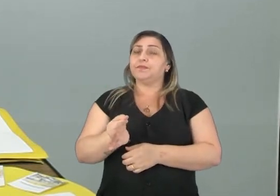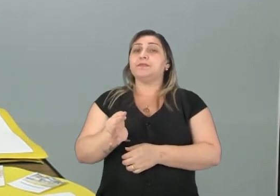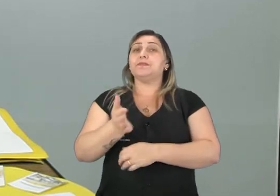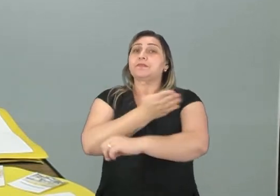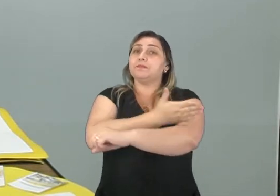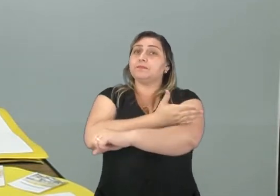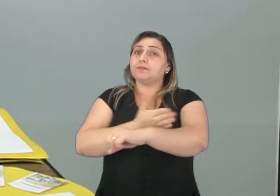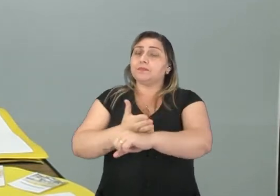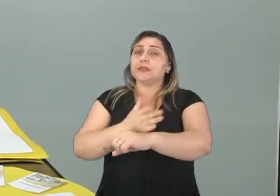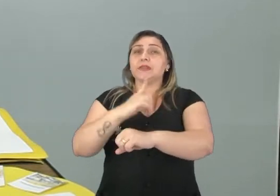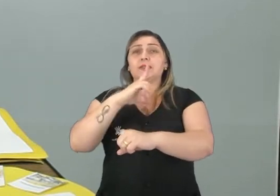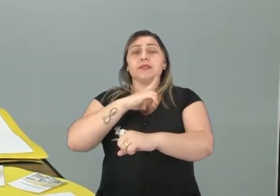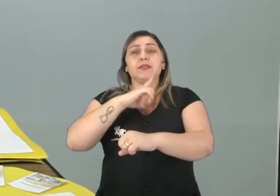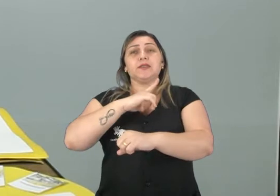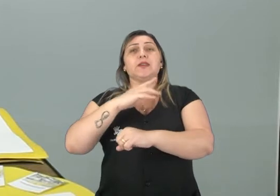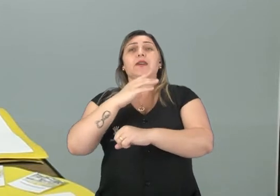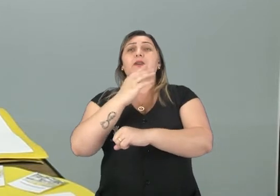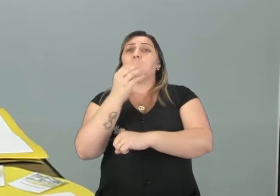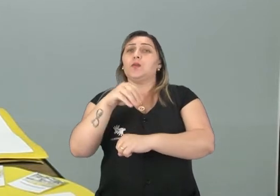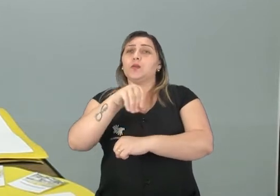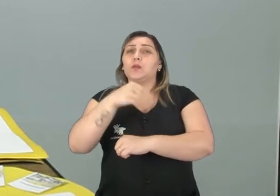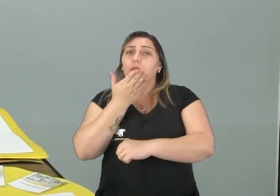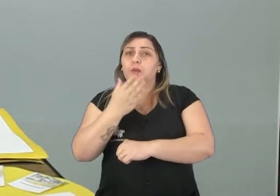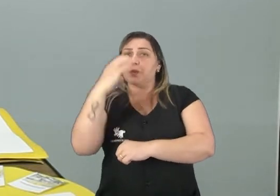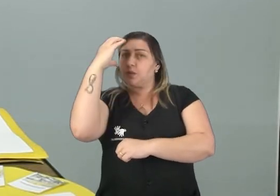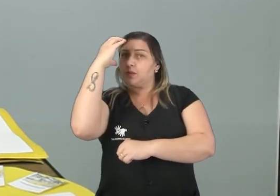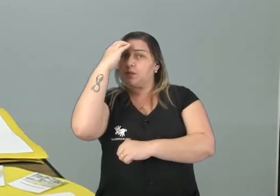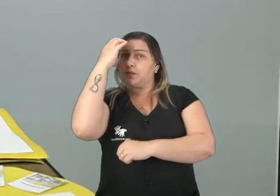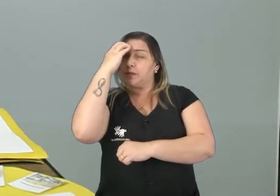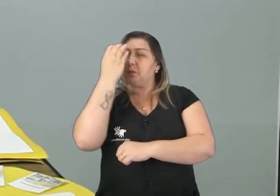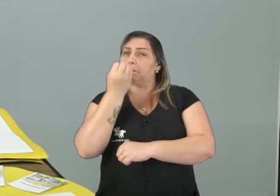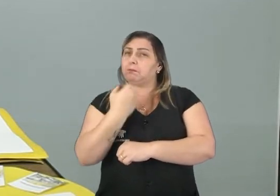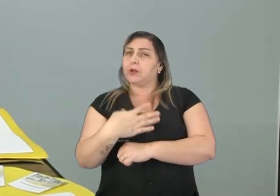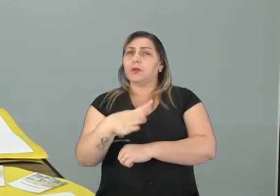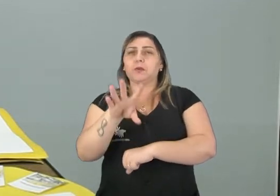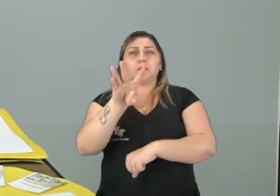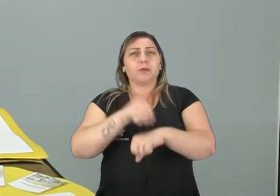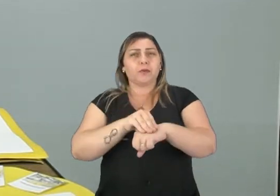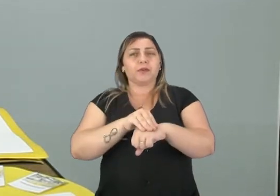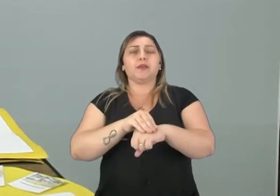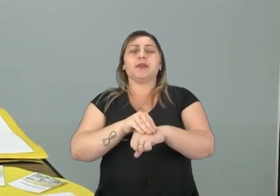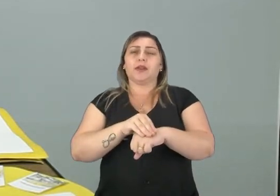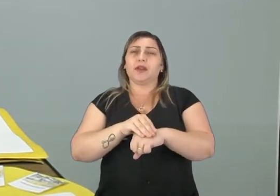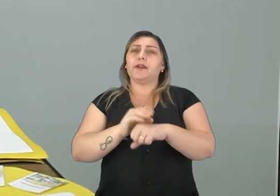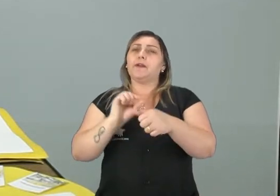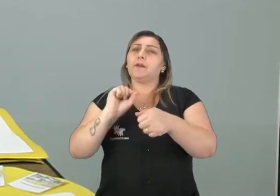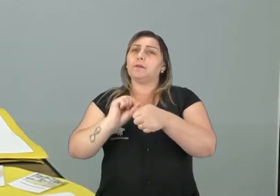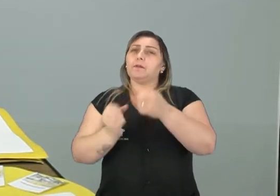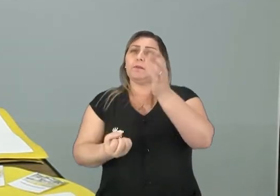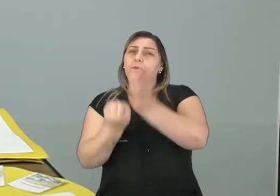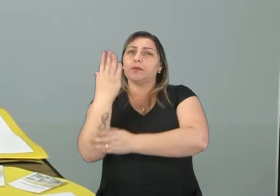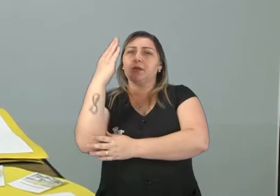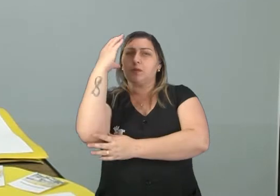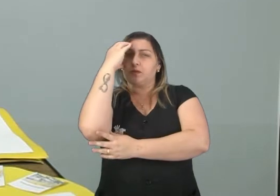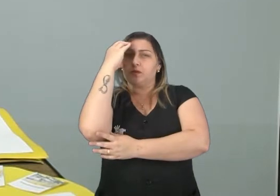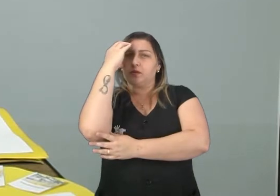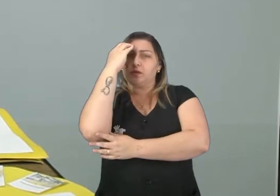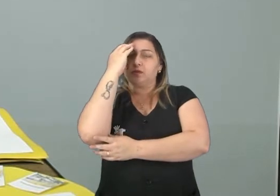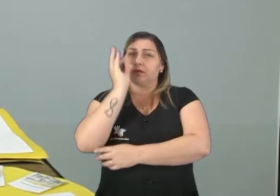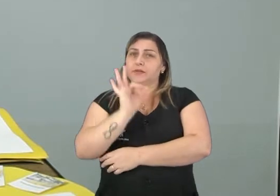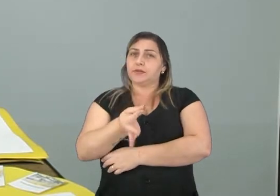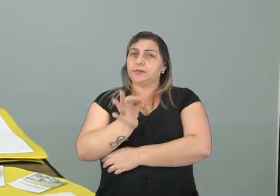branca, tem a farinha de Cruzeiro do Sul, que também é muito bem conhecida, que é produzida lá em Cruzeiro do Sul, certo?